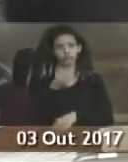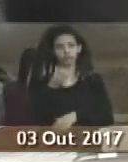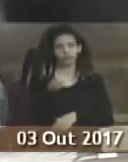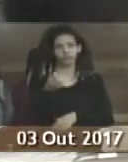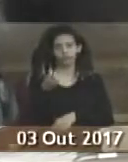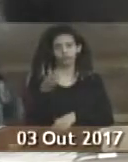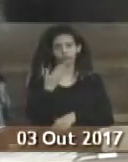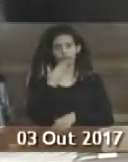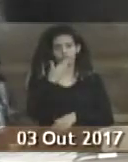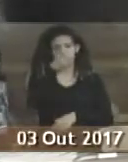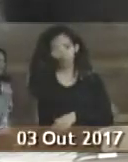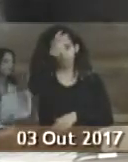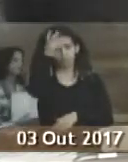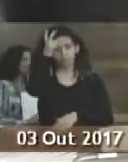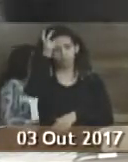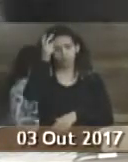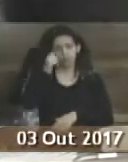ao prefeito